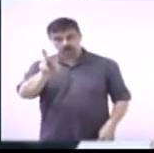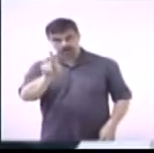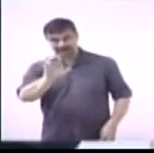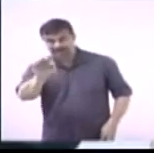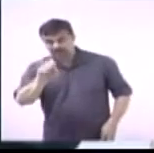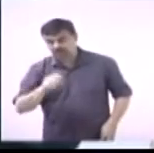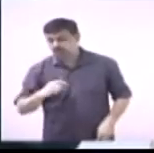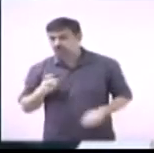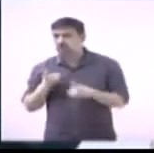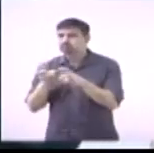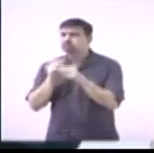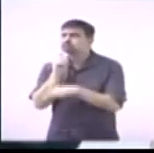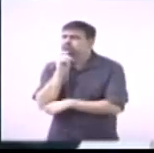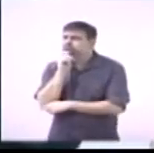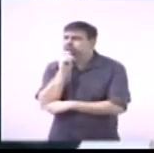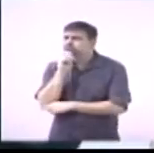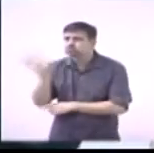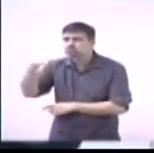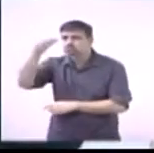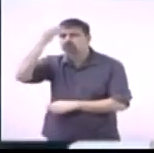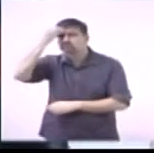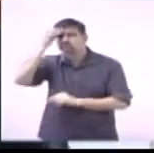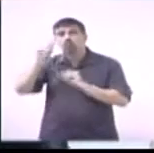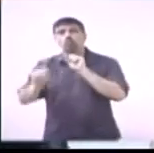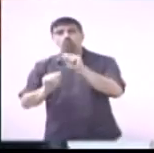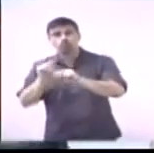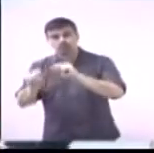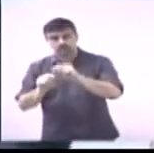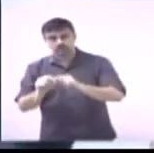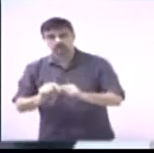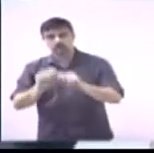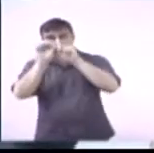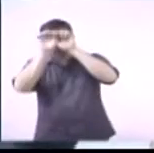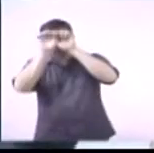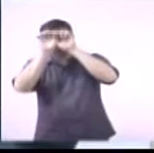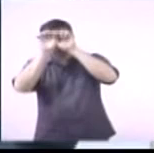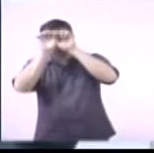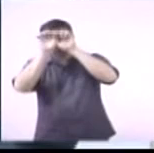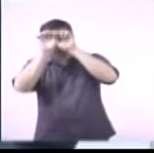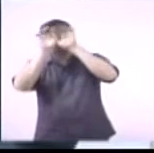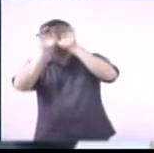cabeça é que eu entendia